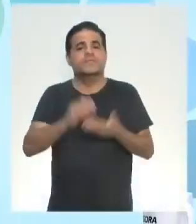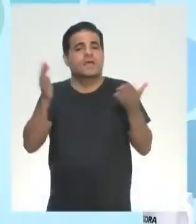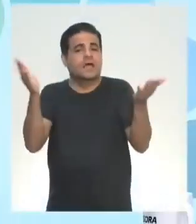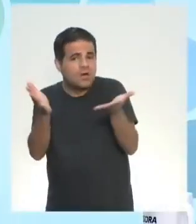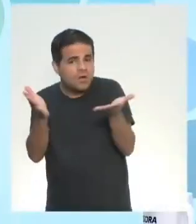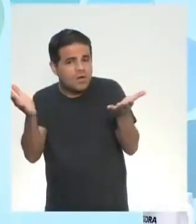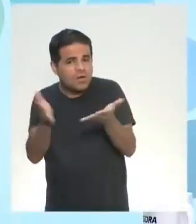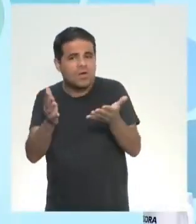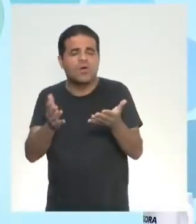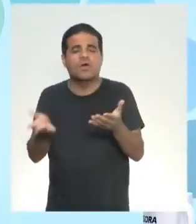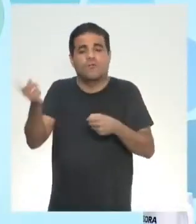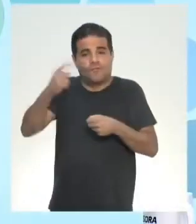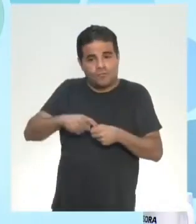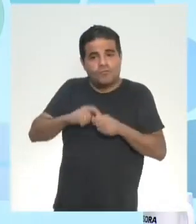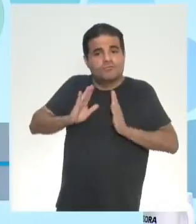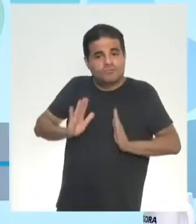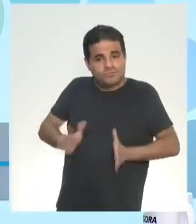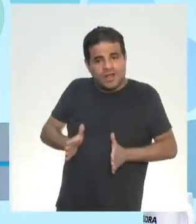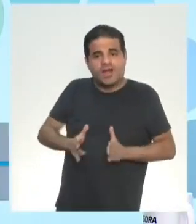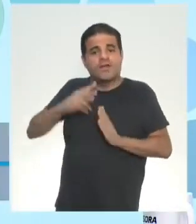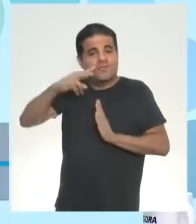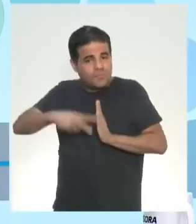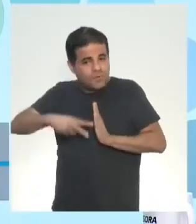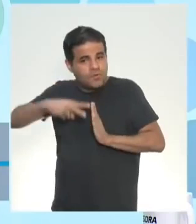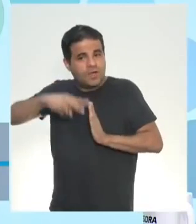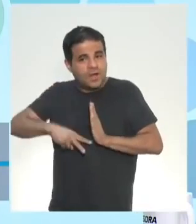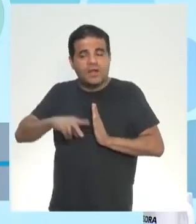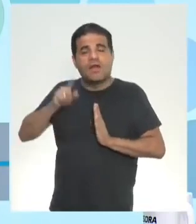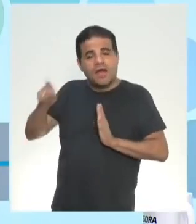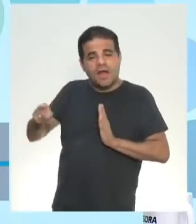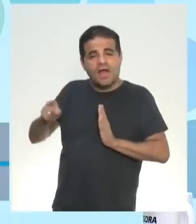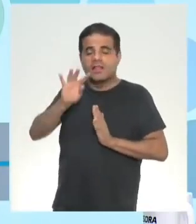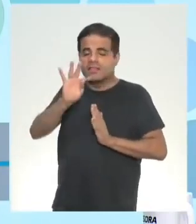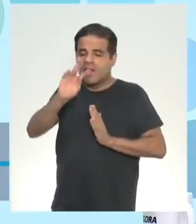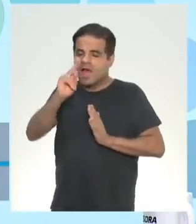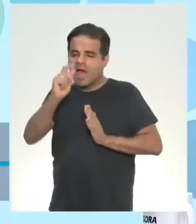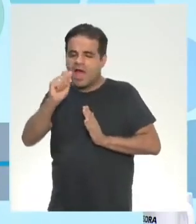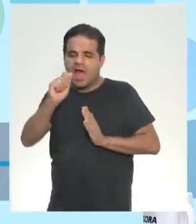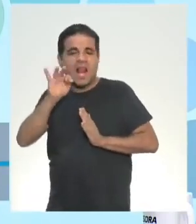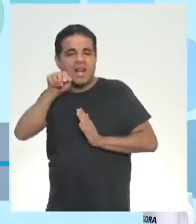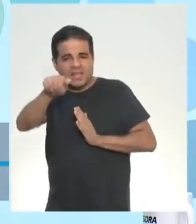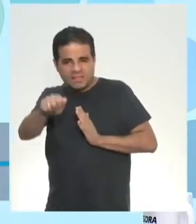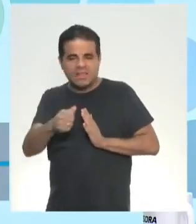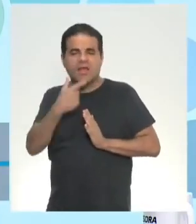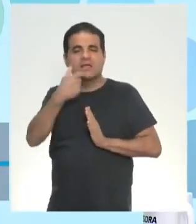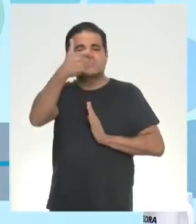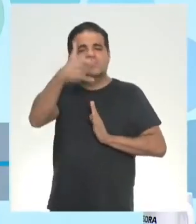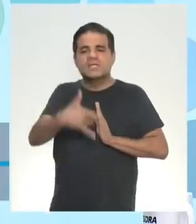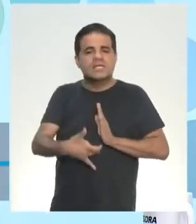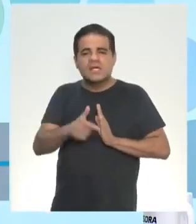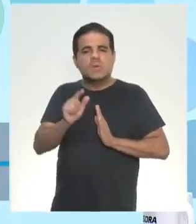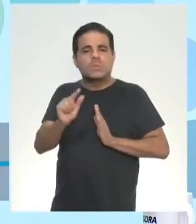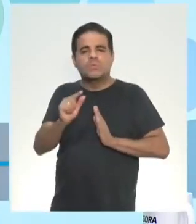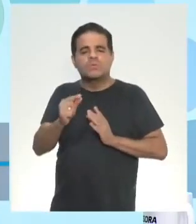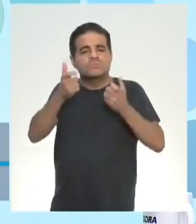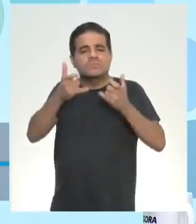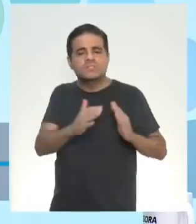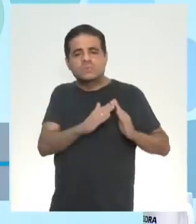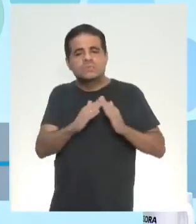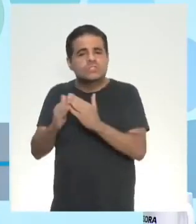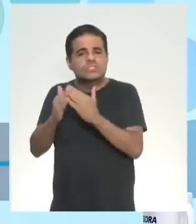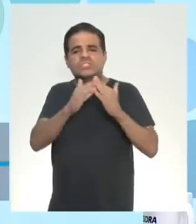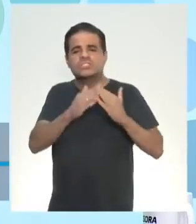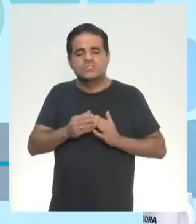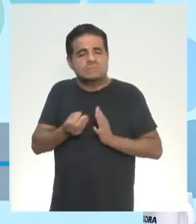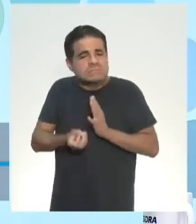Agora aqui que voltou, vamos ler aqui da Thalita. Fala um pouco sobre os cortiços que foram